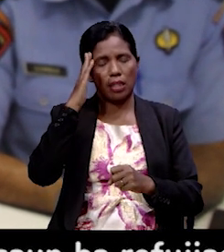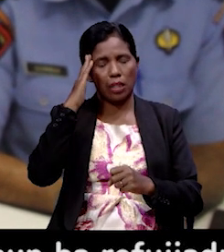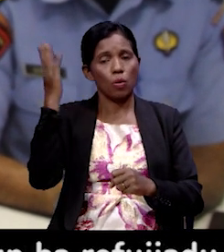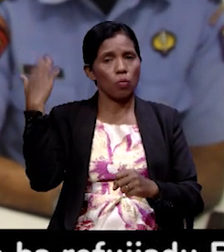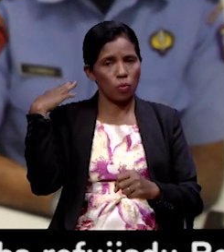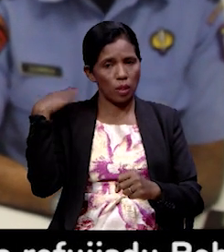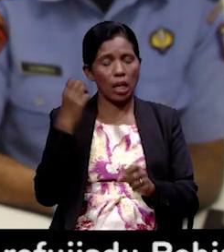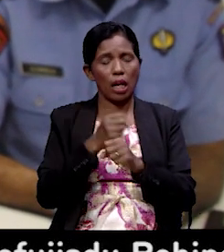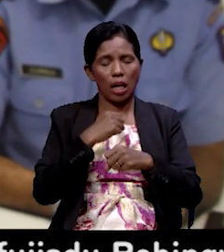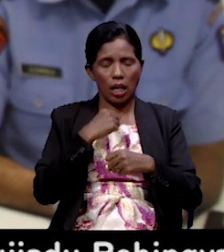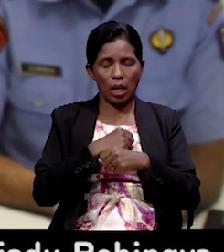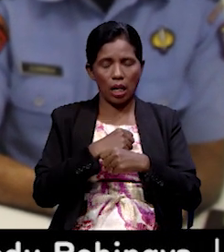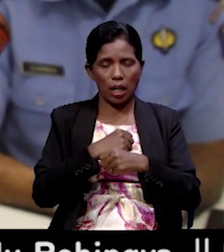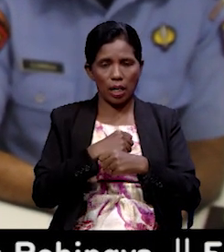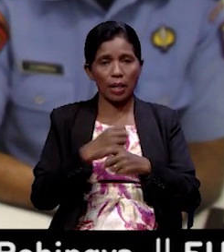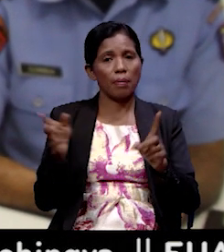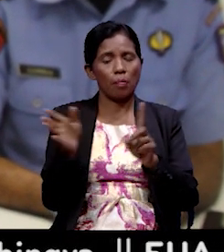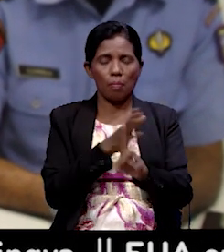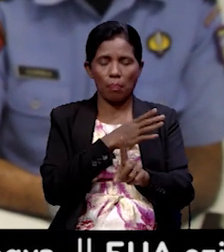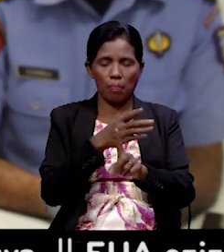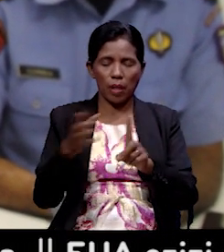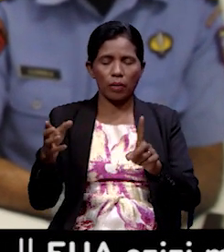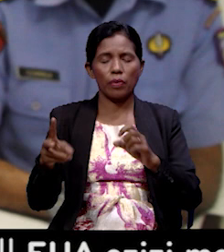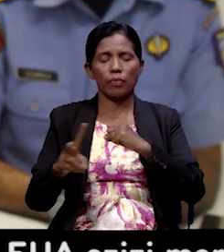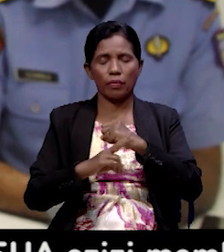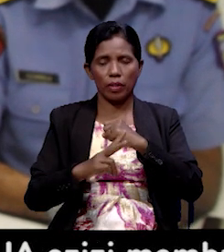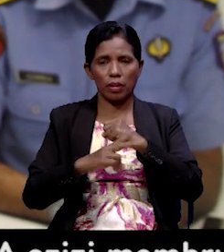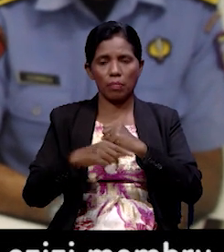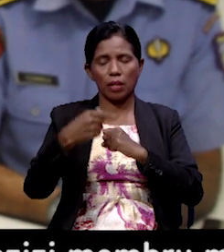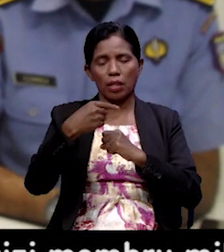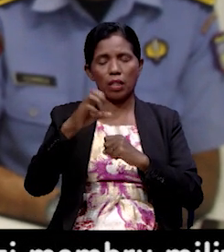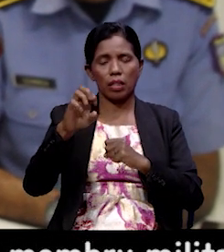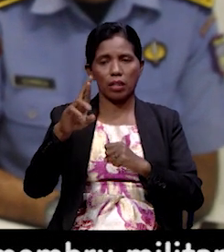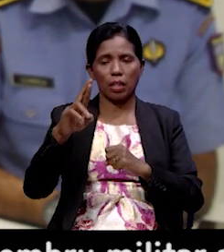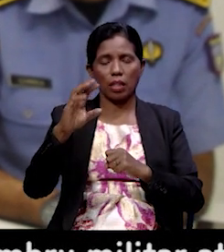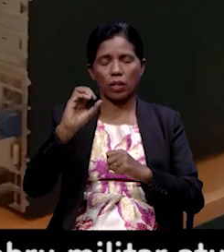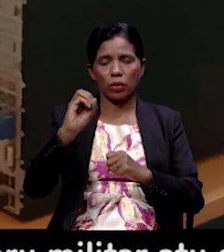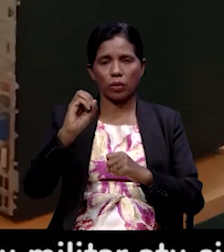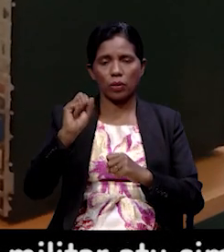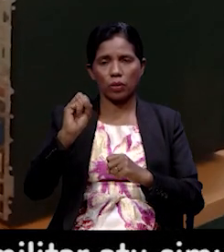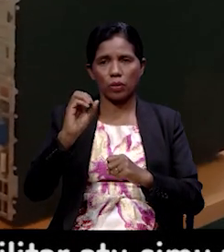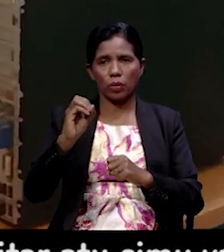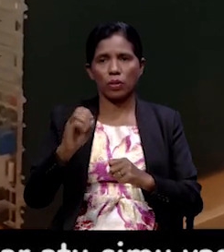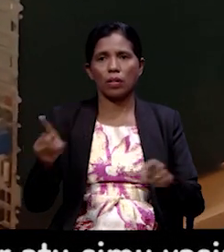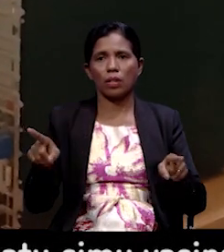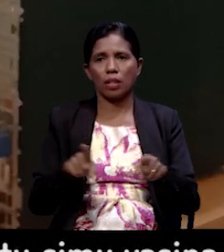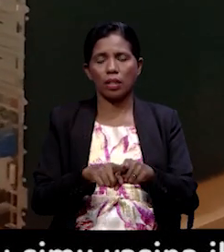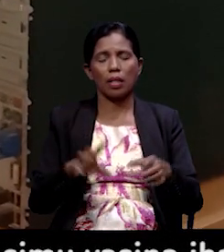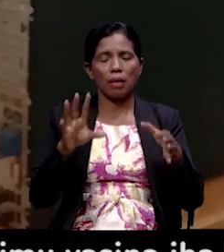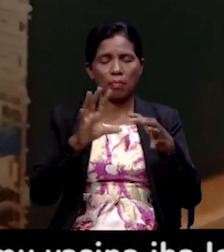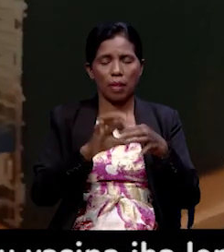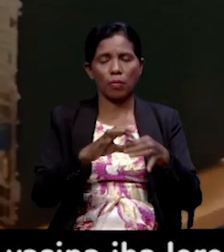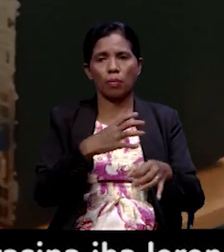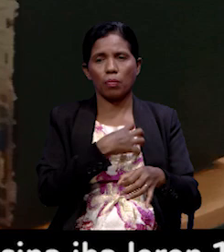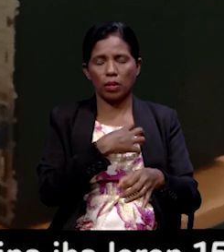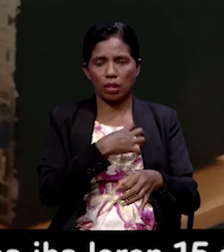né, assalta um lucona. Vítima Gerson Viana, Nuda, membro PNTL,